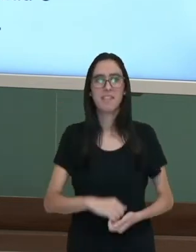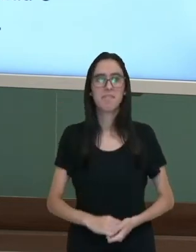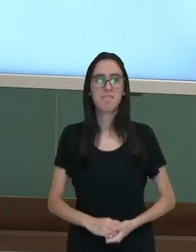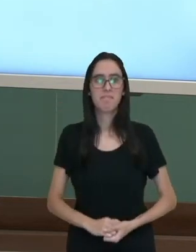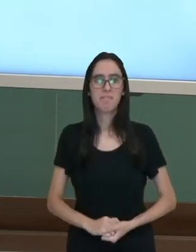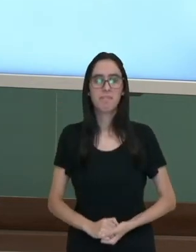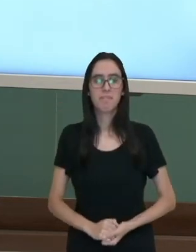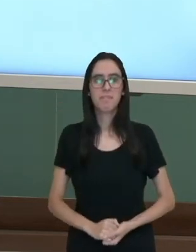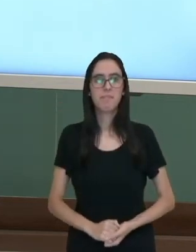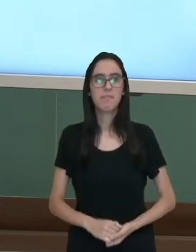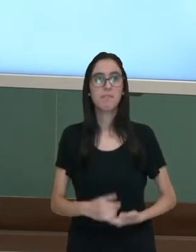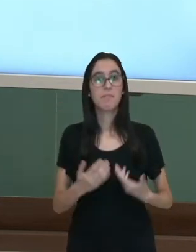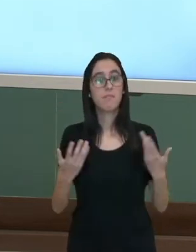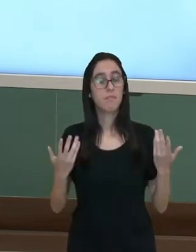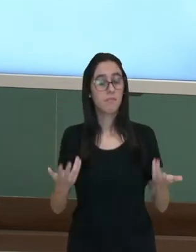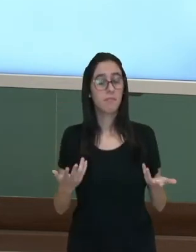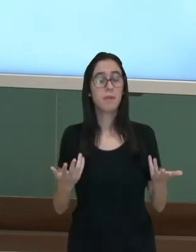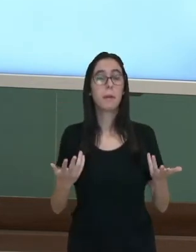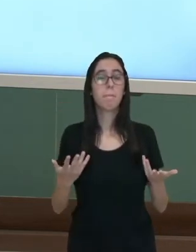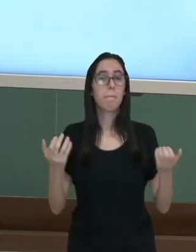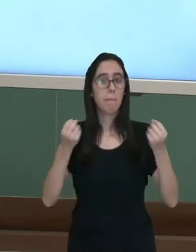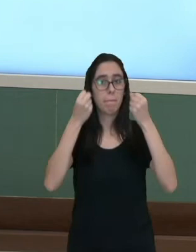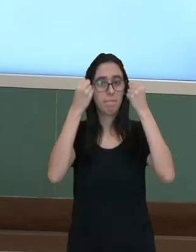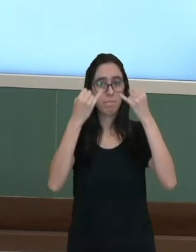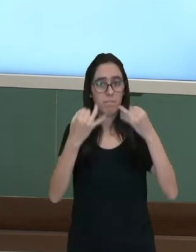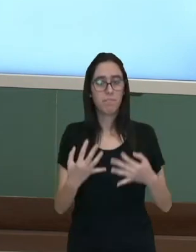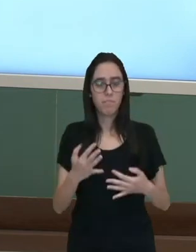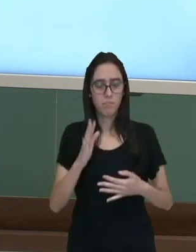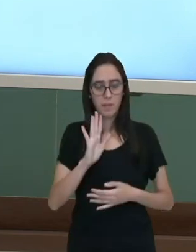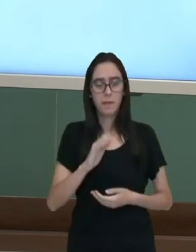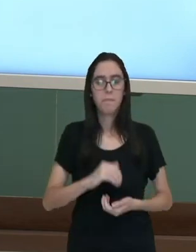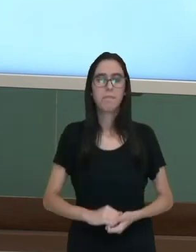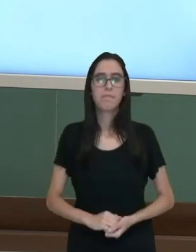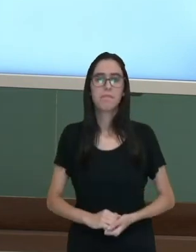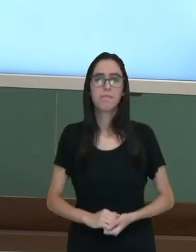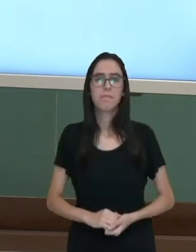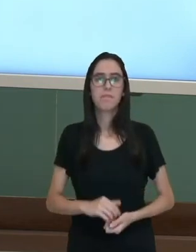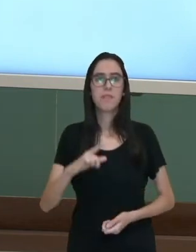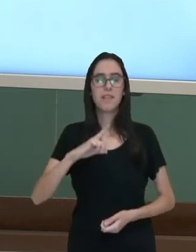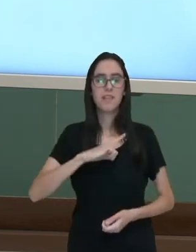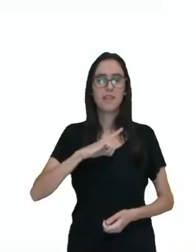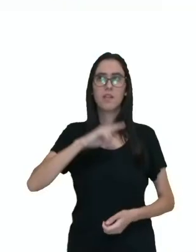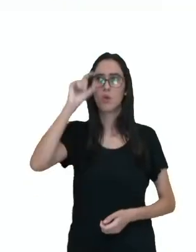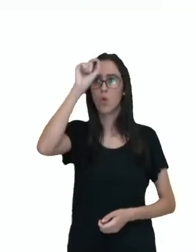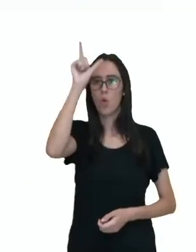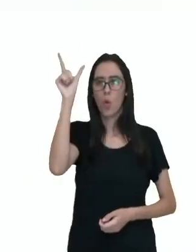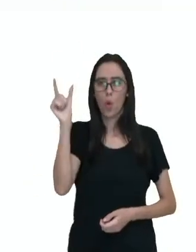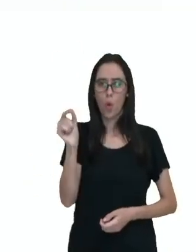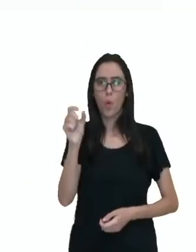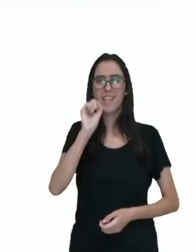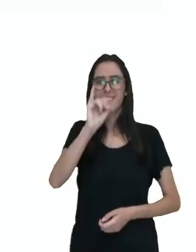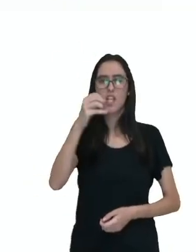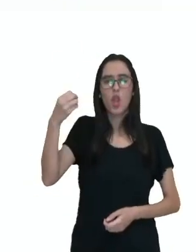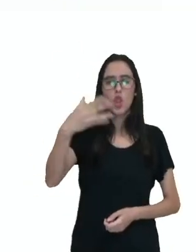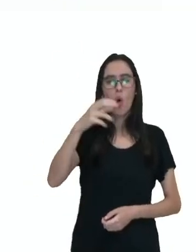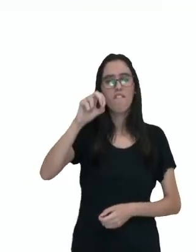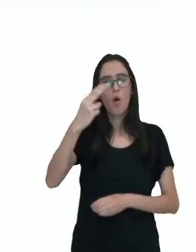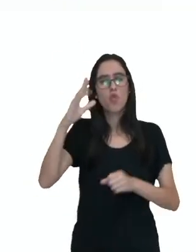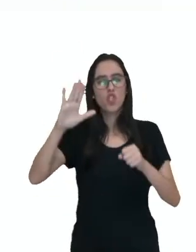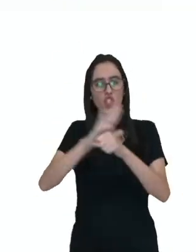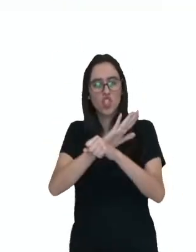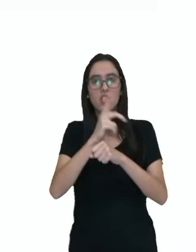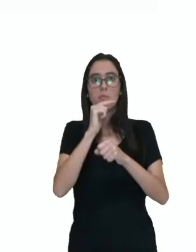ok? Bem, vamos lá. Quando a fase lunar é nova ou cheia, a maré é mais